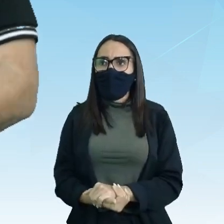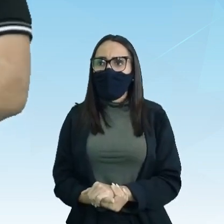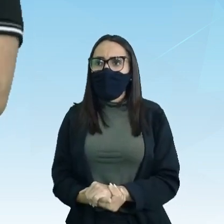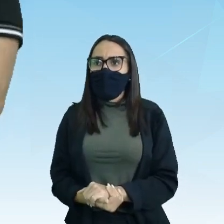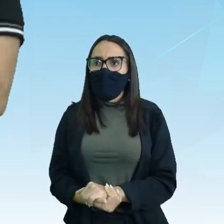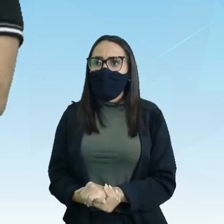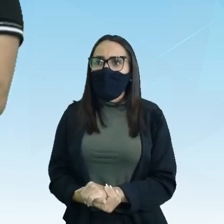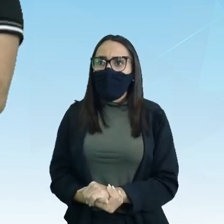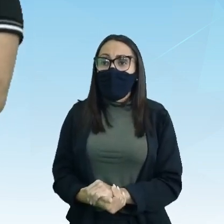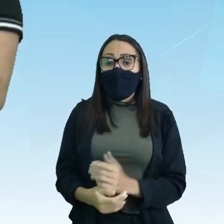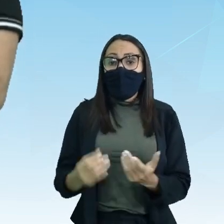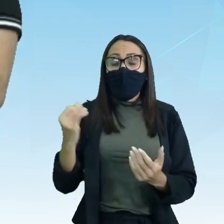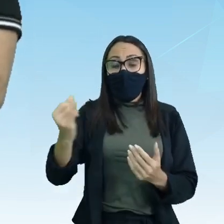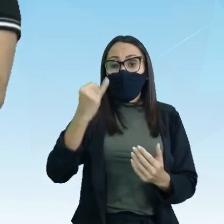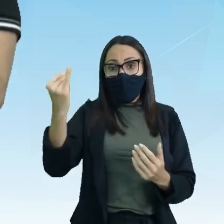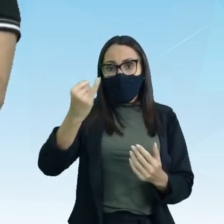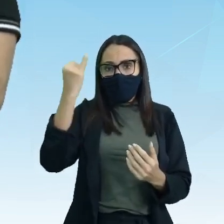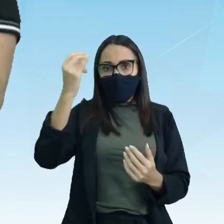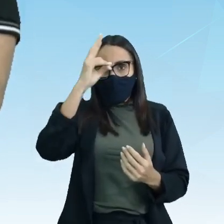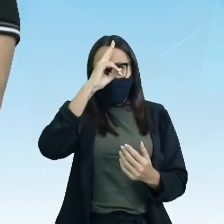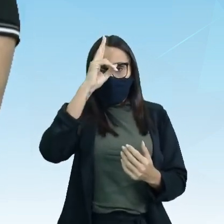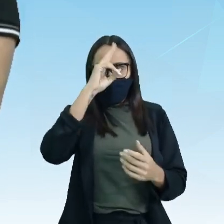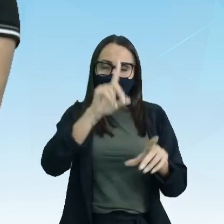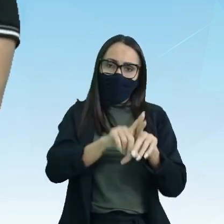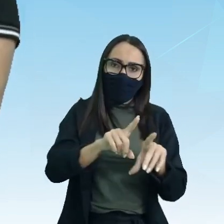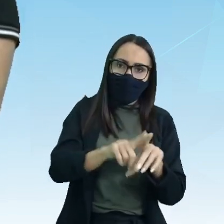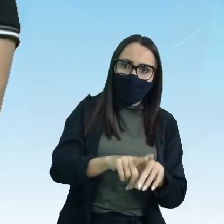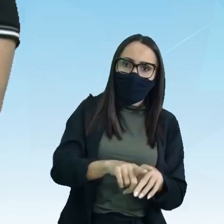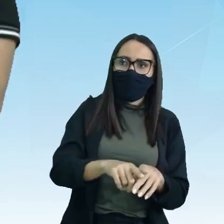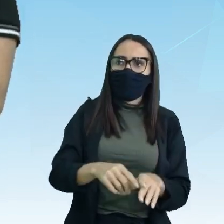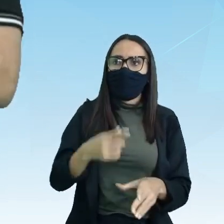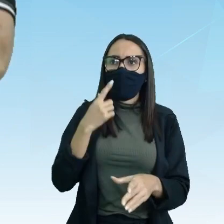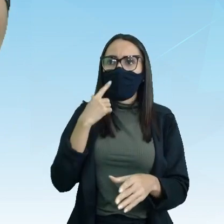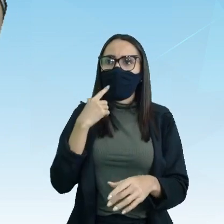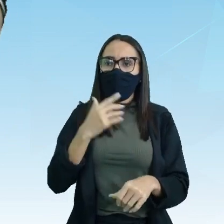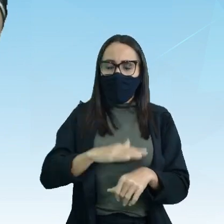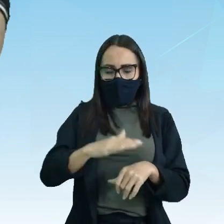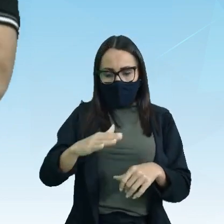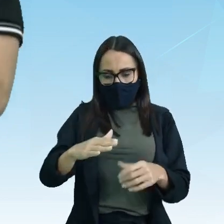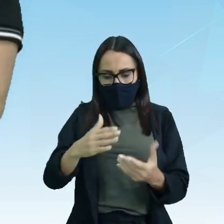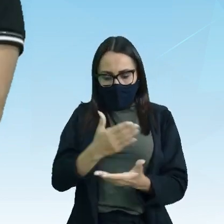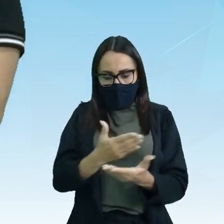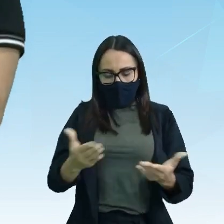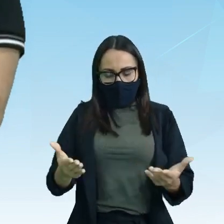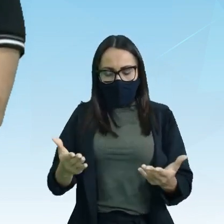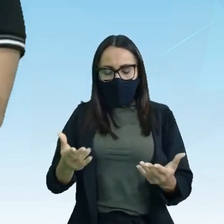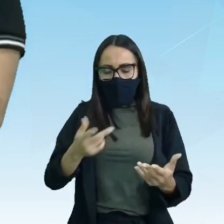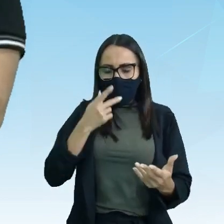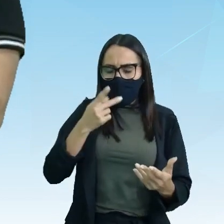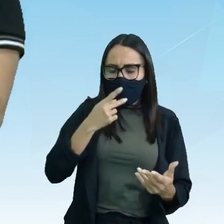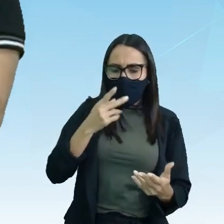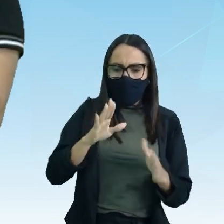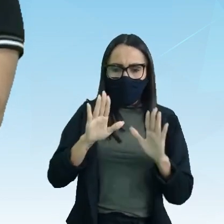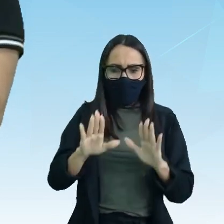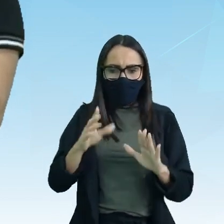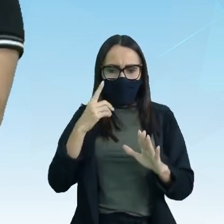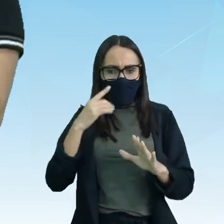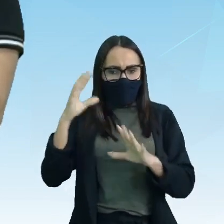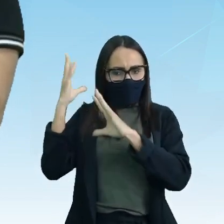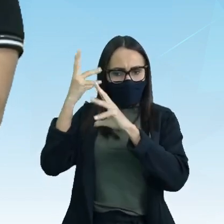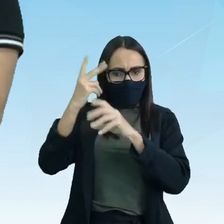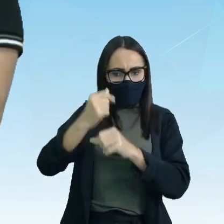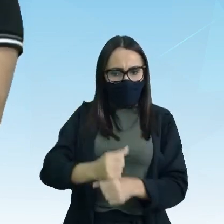Algo também importante é lembrar nessa questão toda, mais uma vez, me lembrei pouco assim, claro, fazendo uma ponte, o mercado de